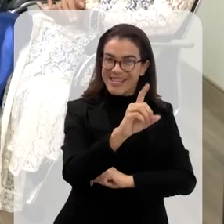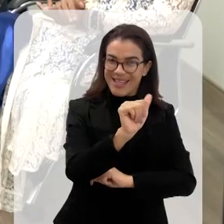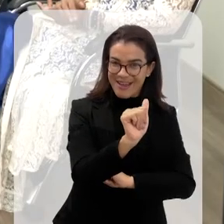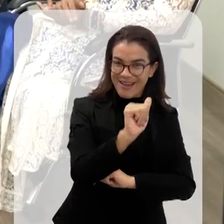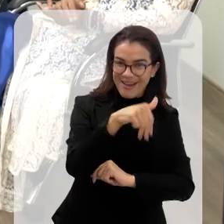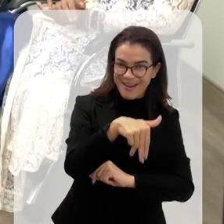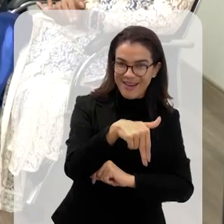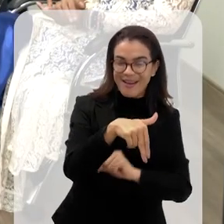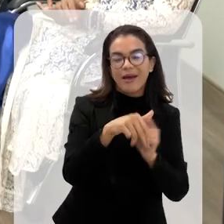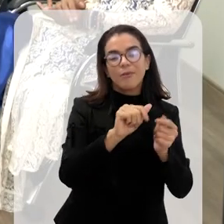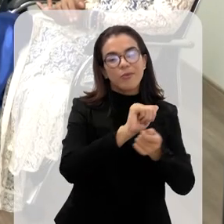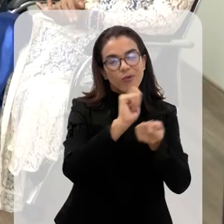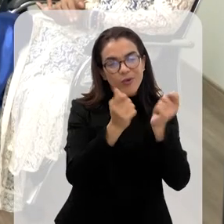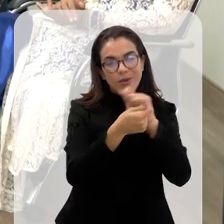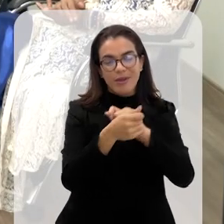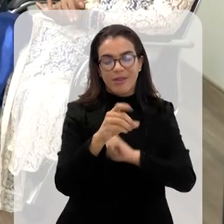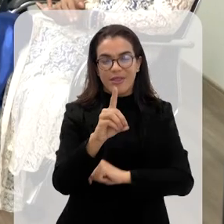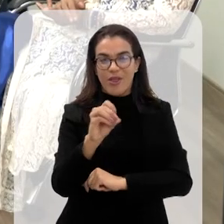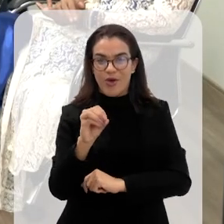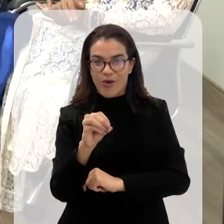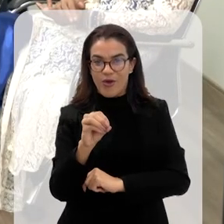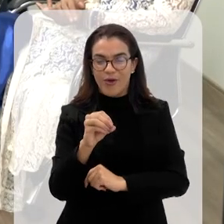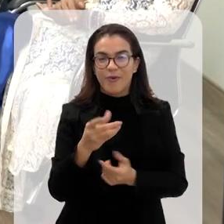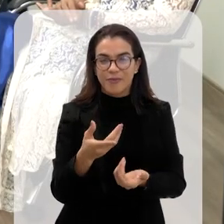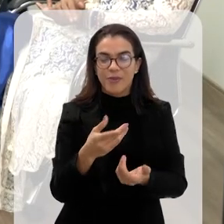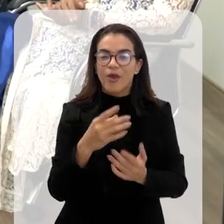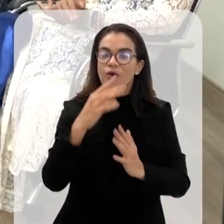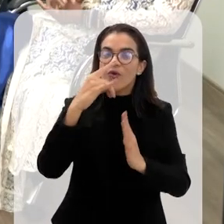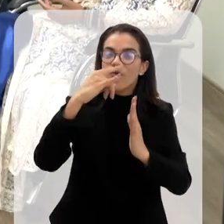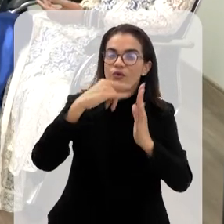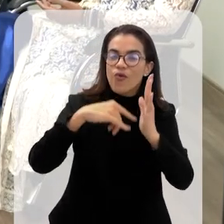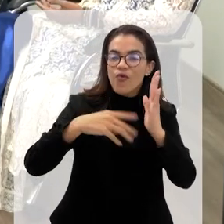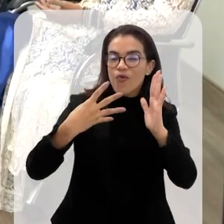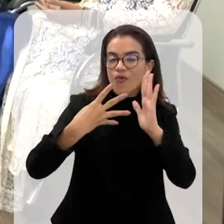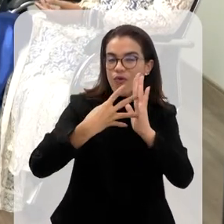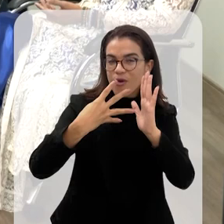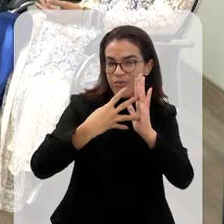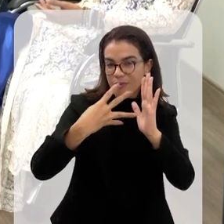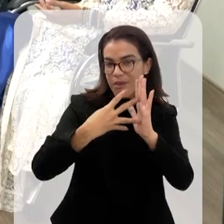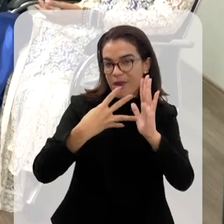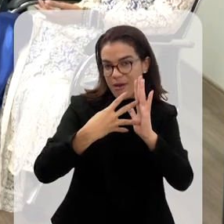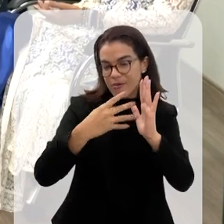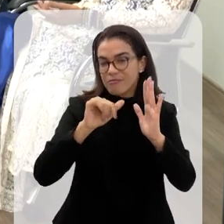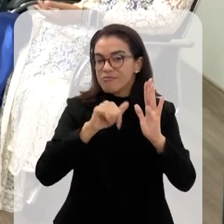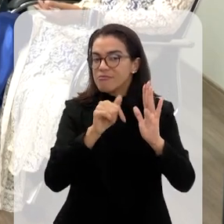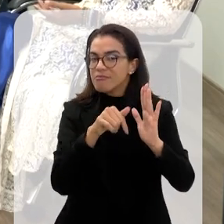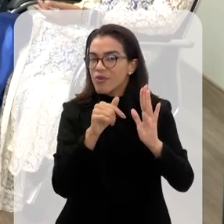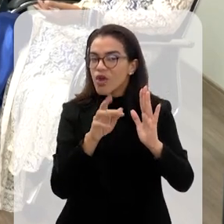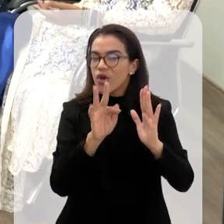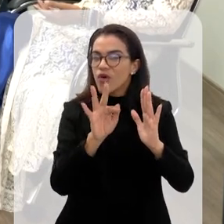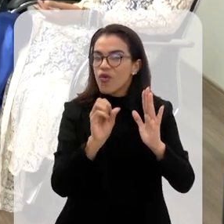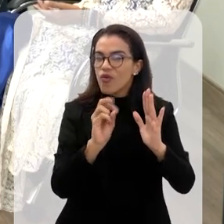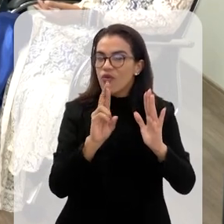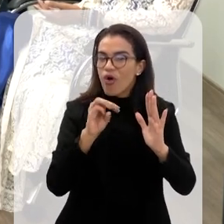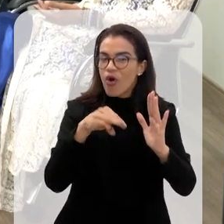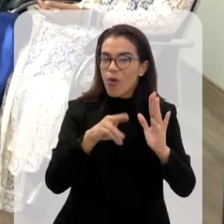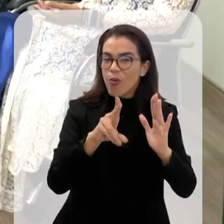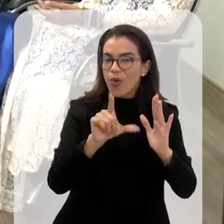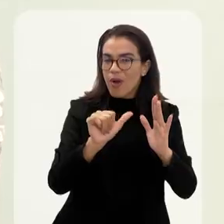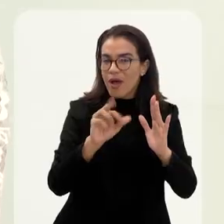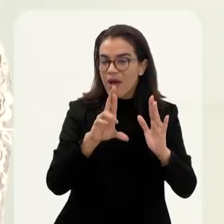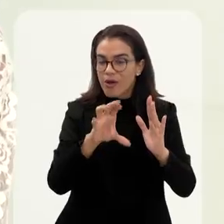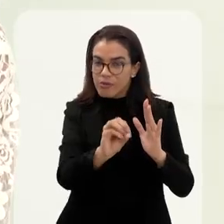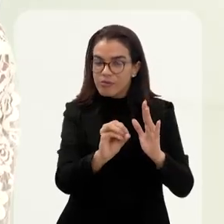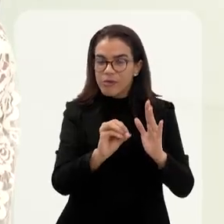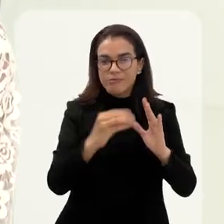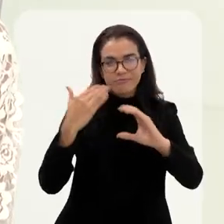Outros ícones, inclusive formulário de risco no inserido. Ah, o formulário de risco, porque se tiver uma questão de